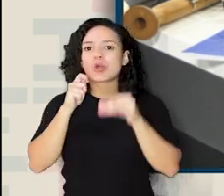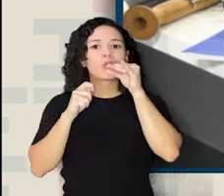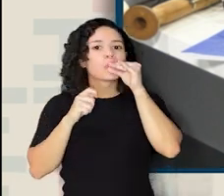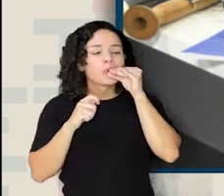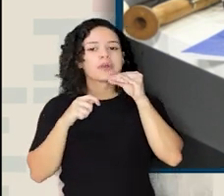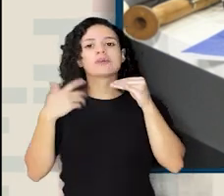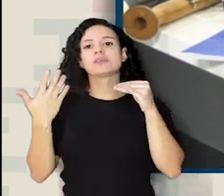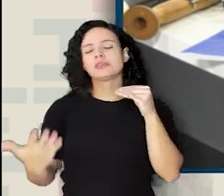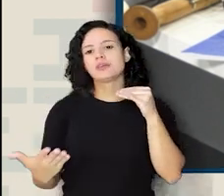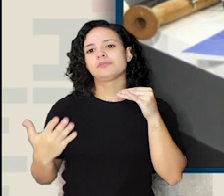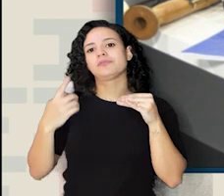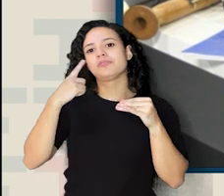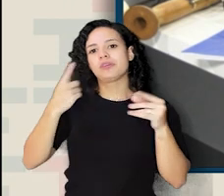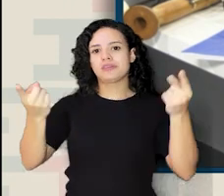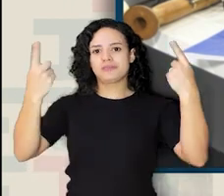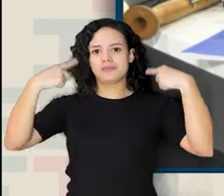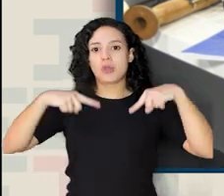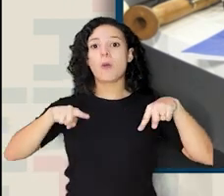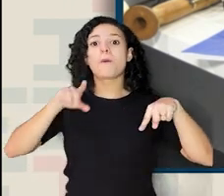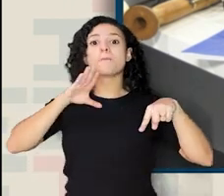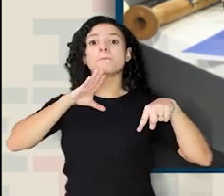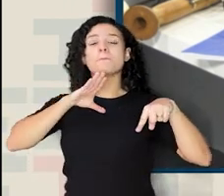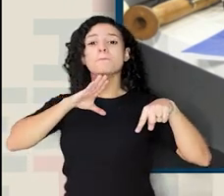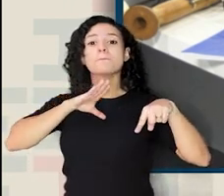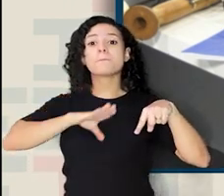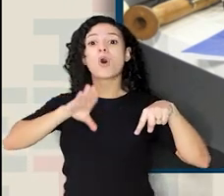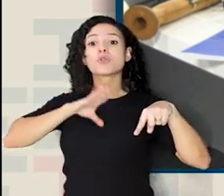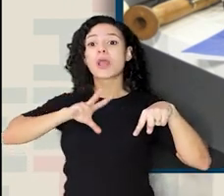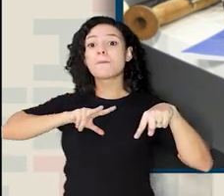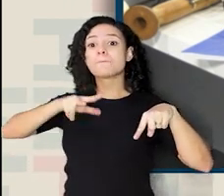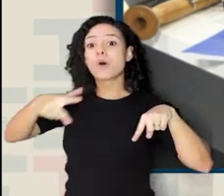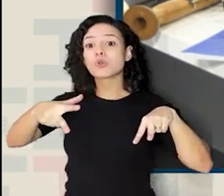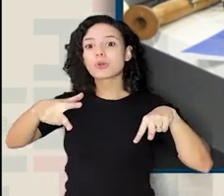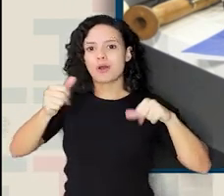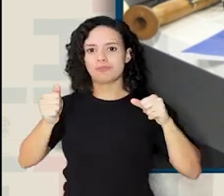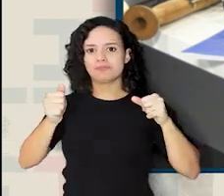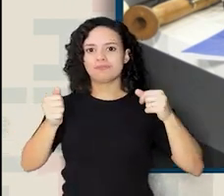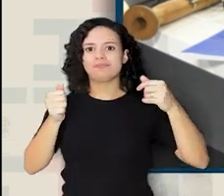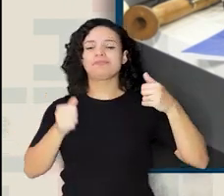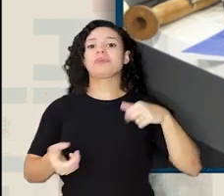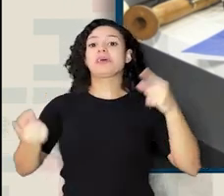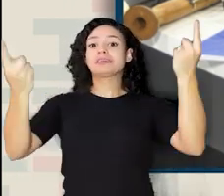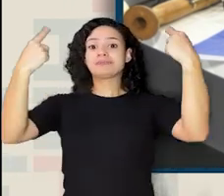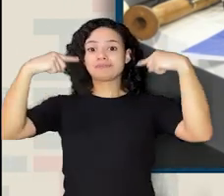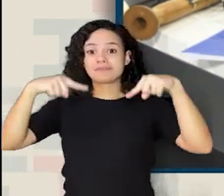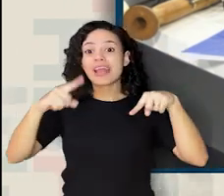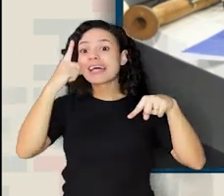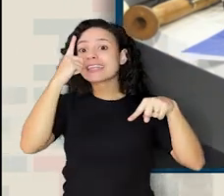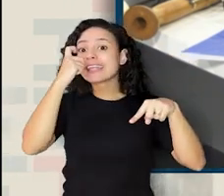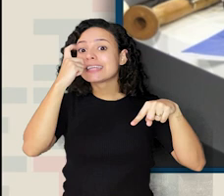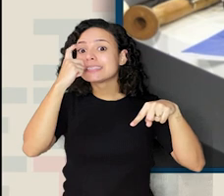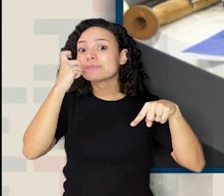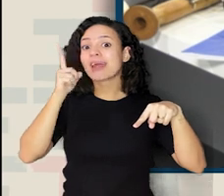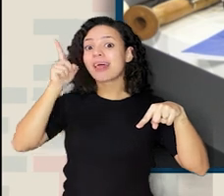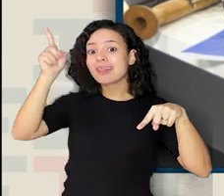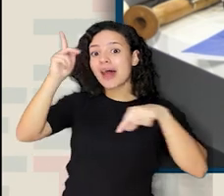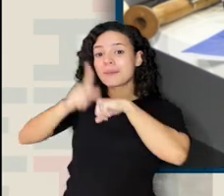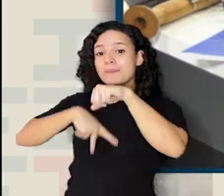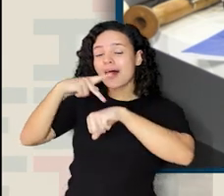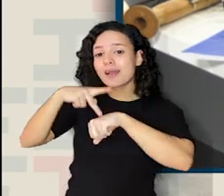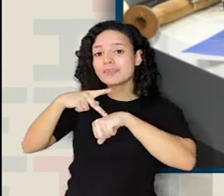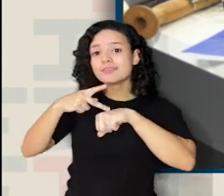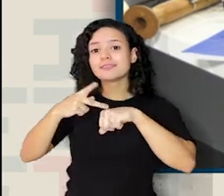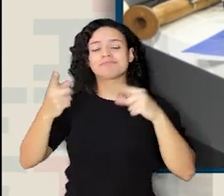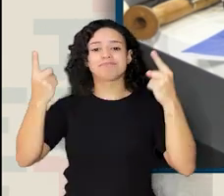toca esse som, né? Então, flauta de bisel é em português de Portugal, flauta de pico em